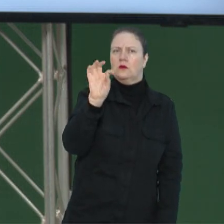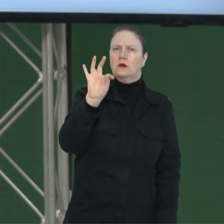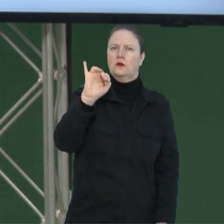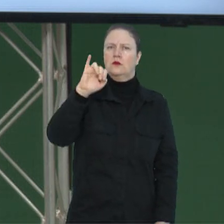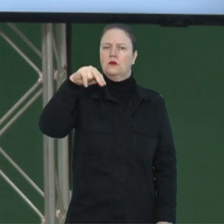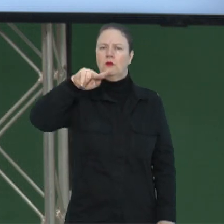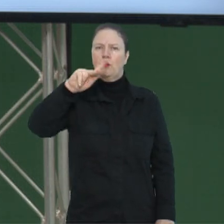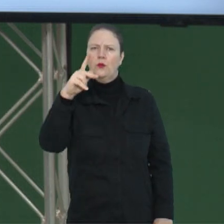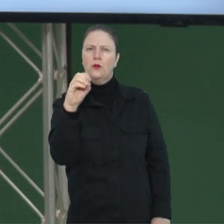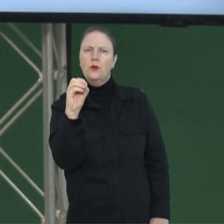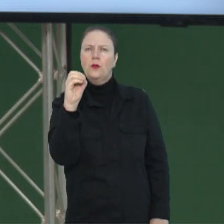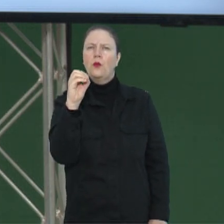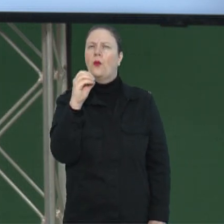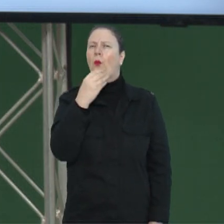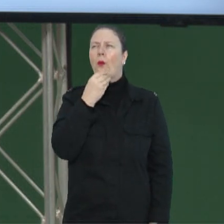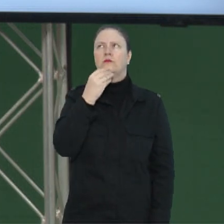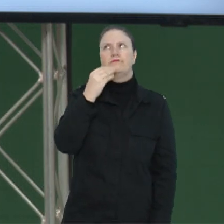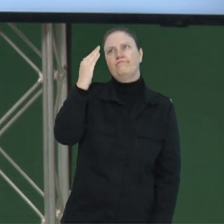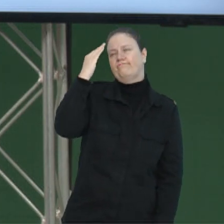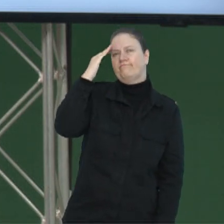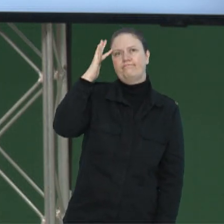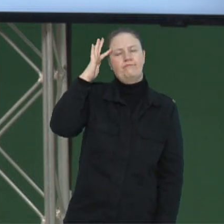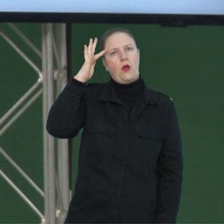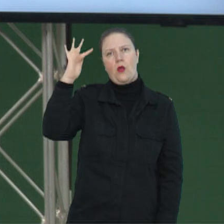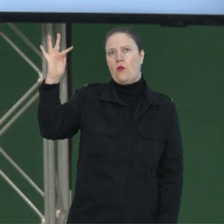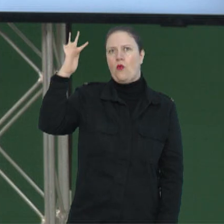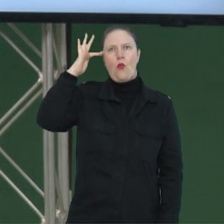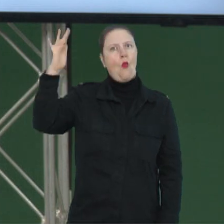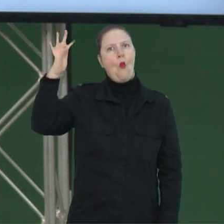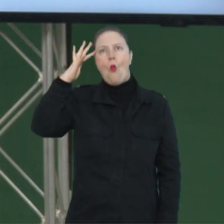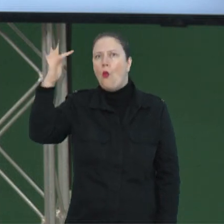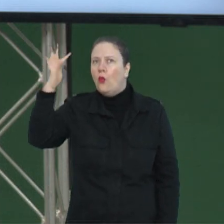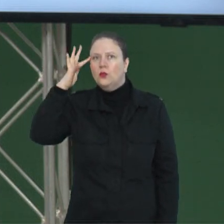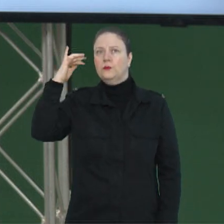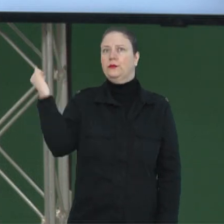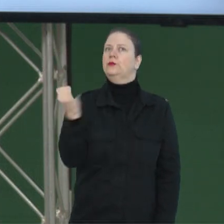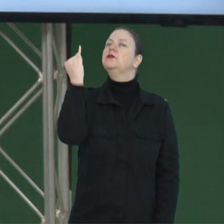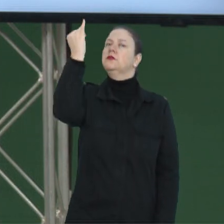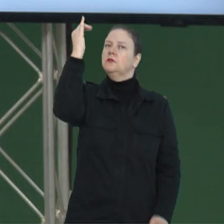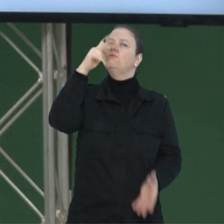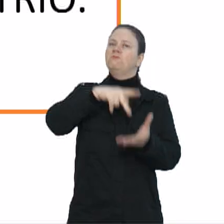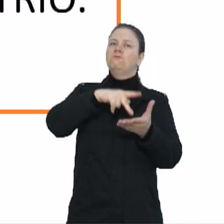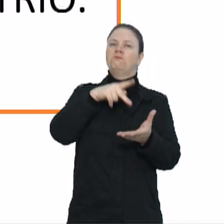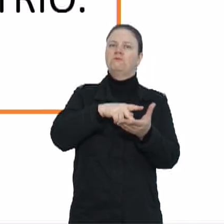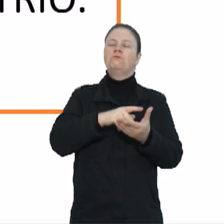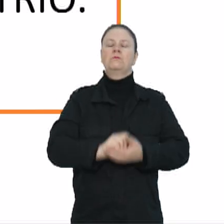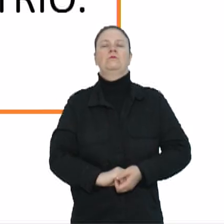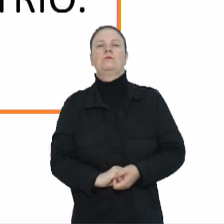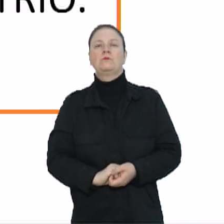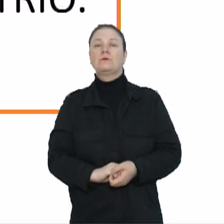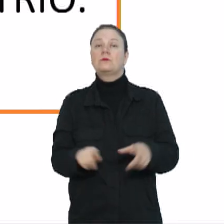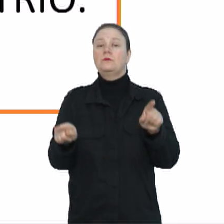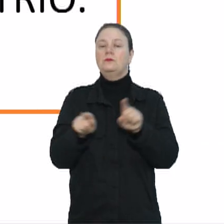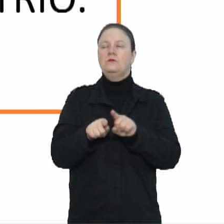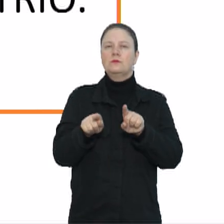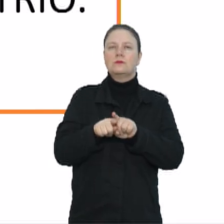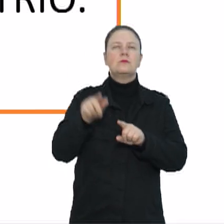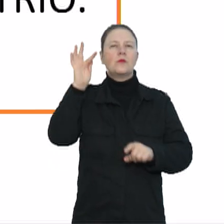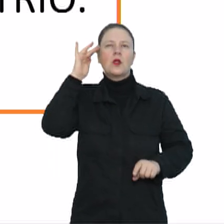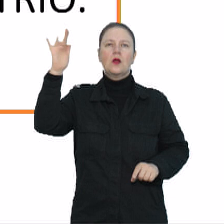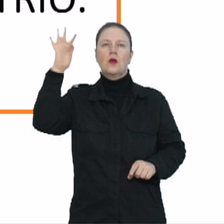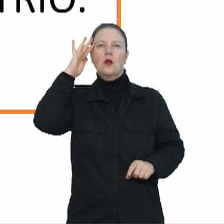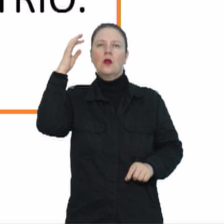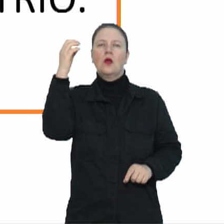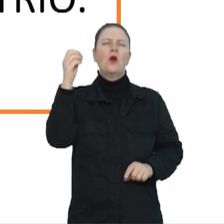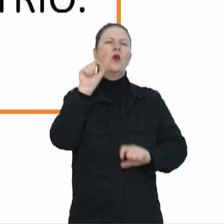medieval, principalmente para os primeiros séculos da filosofia medieval? Né? Segundo ponto, a teoria da iluminação de Santo